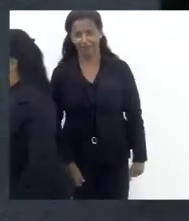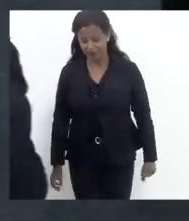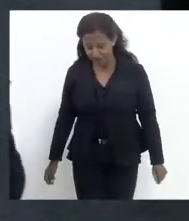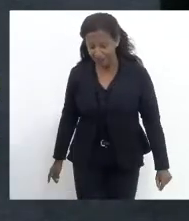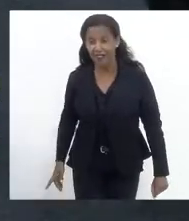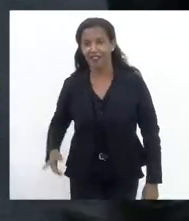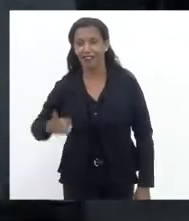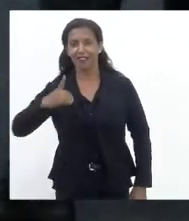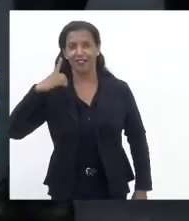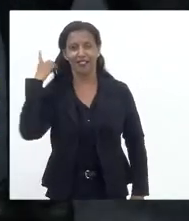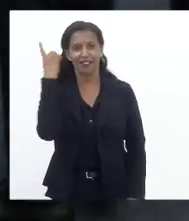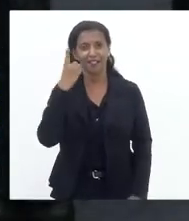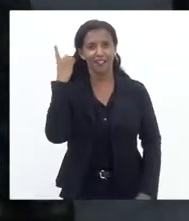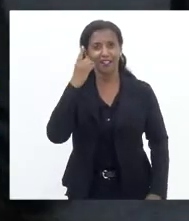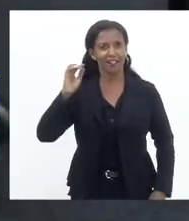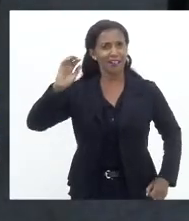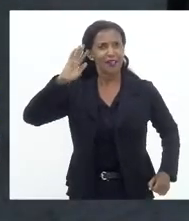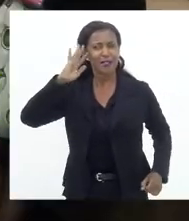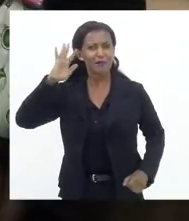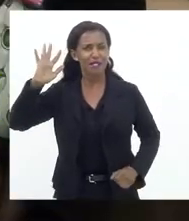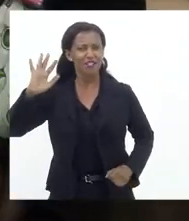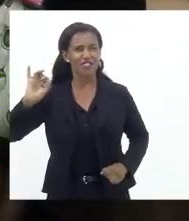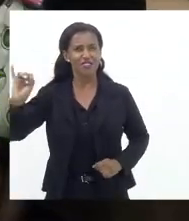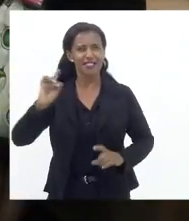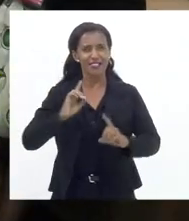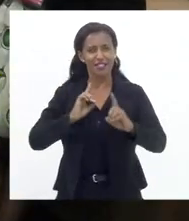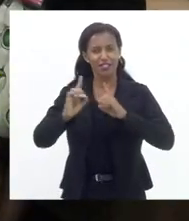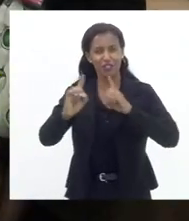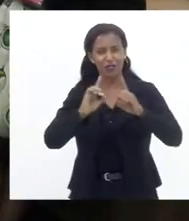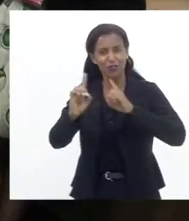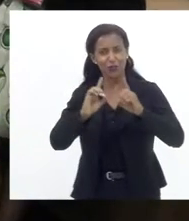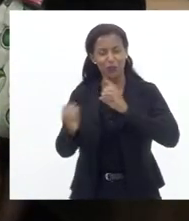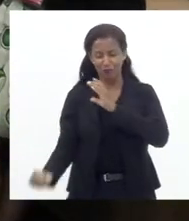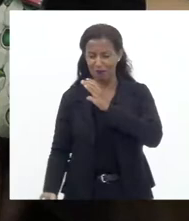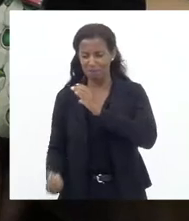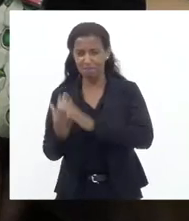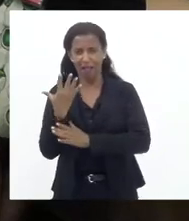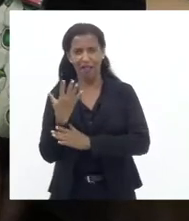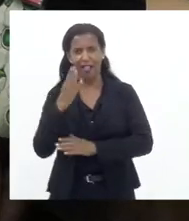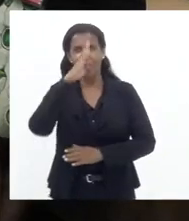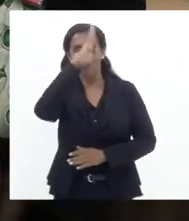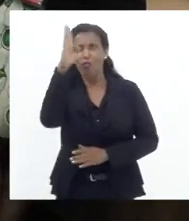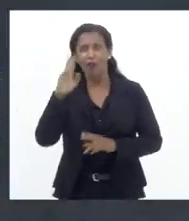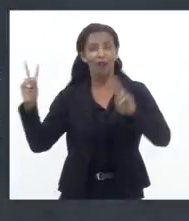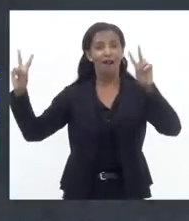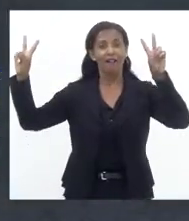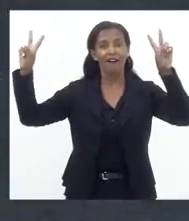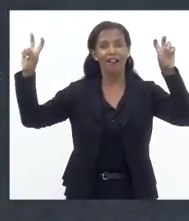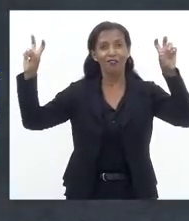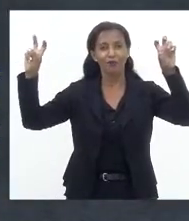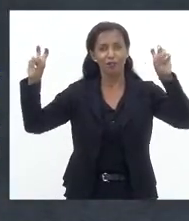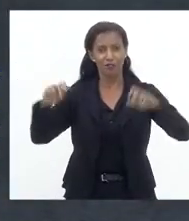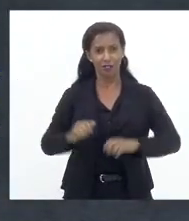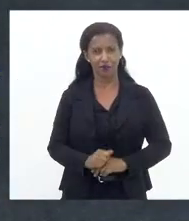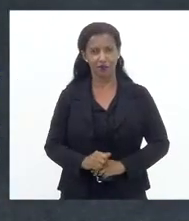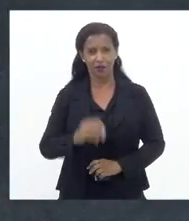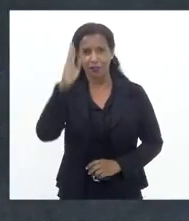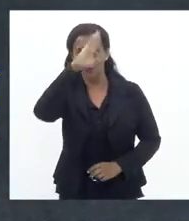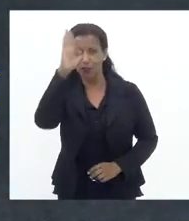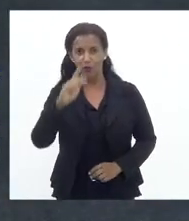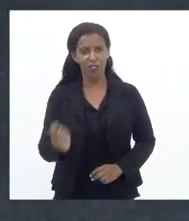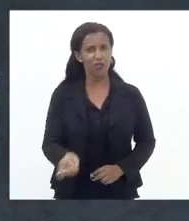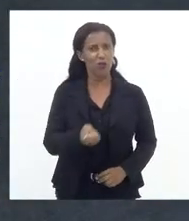imagina se esse discurso tivesse nascido de outro seio no Brasil "no Brasil não